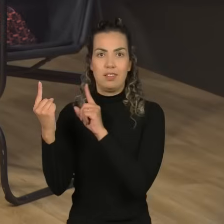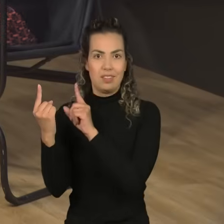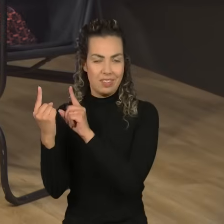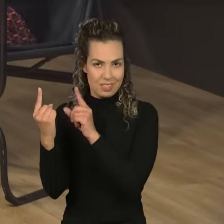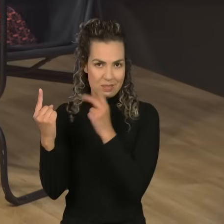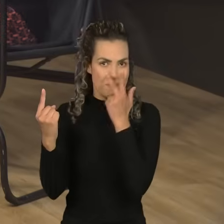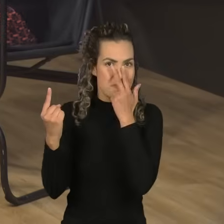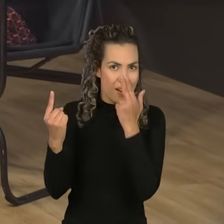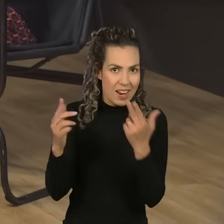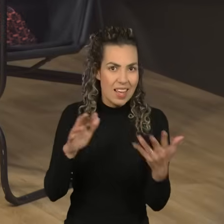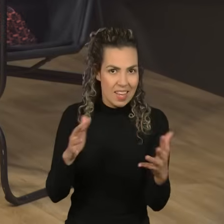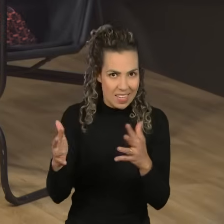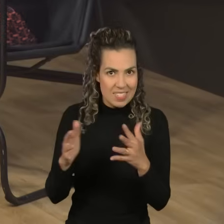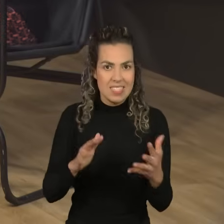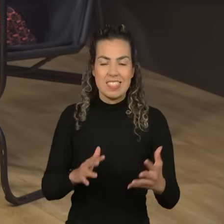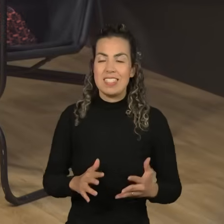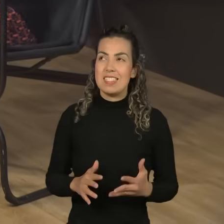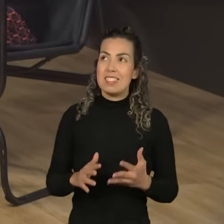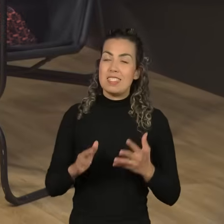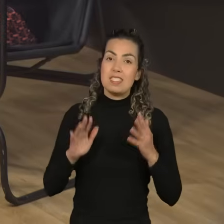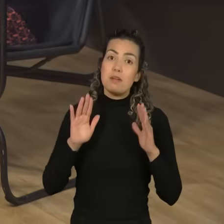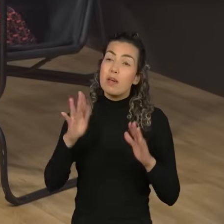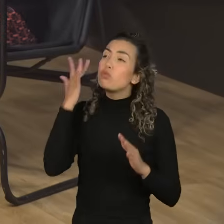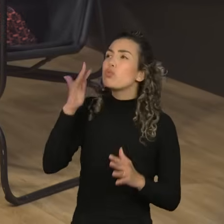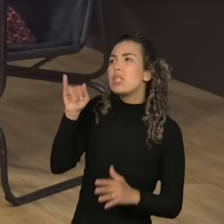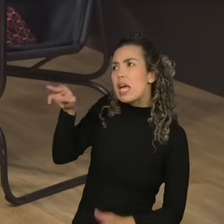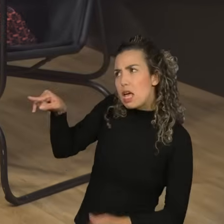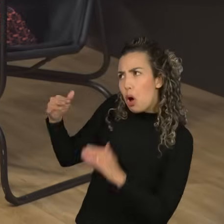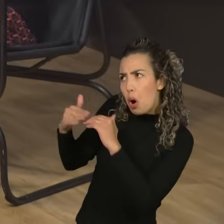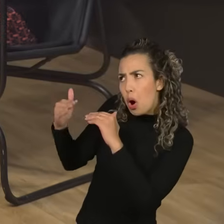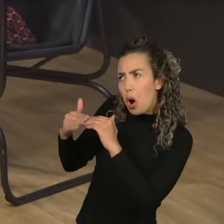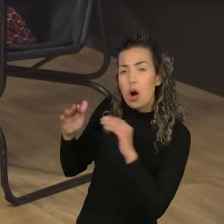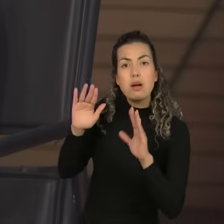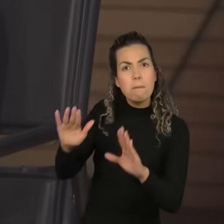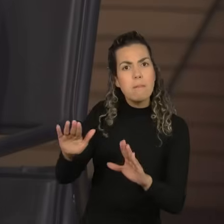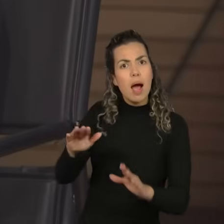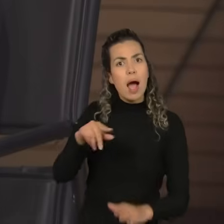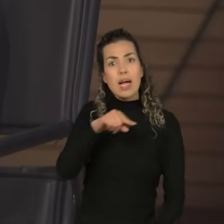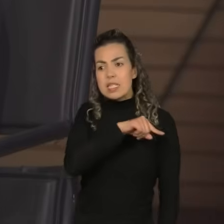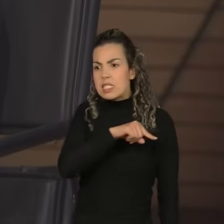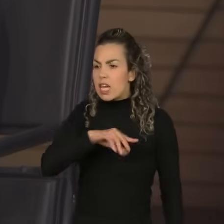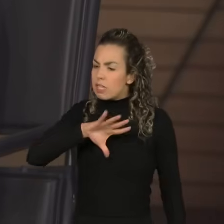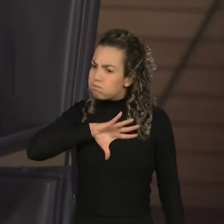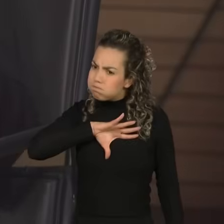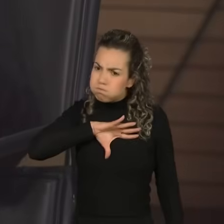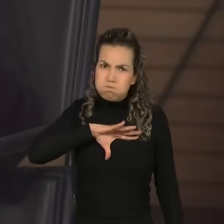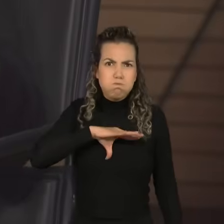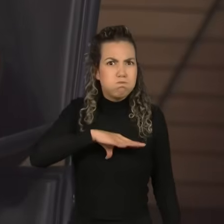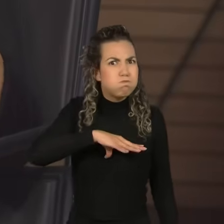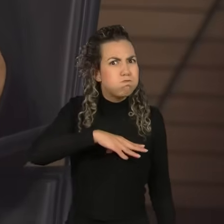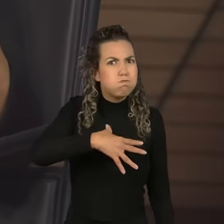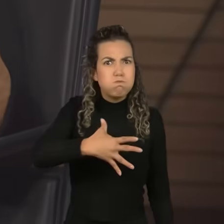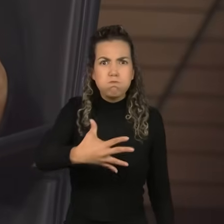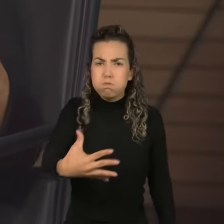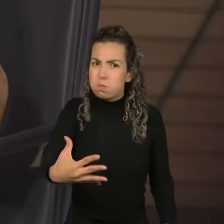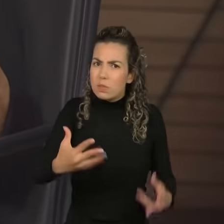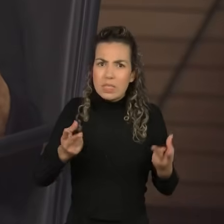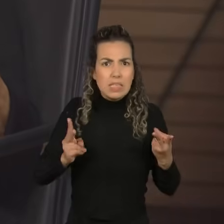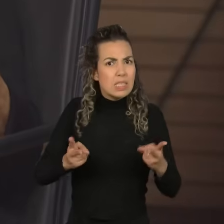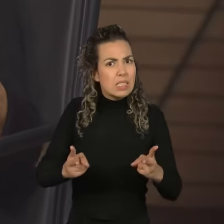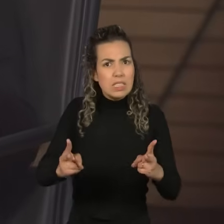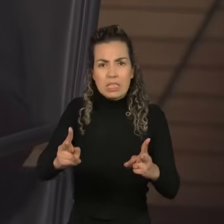Ramon concorda, tem, assim, uma força vital que está agindo. Aquela maquininha